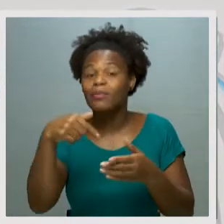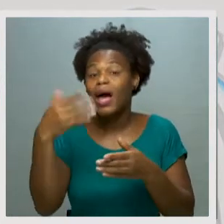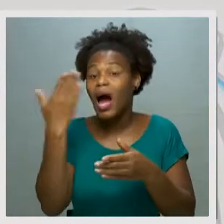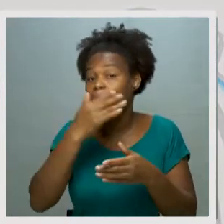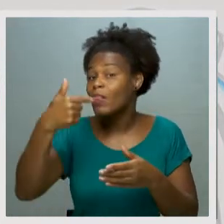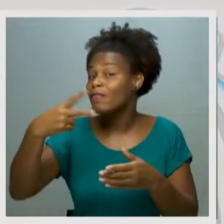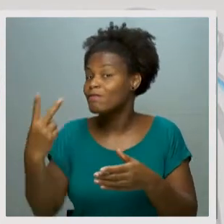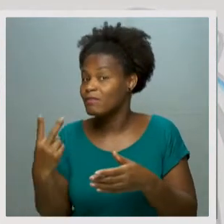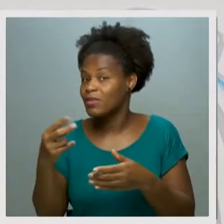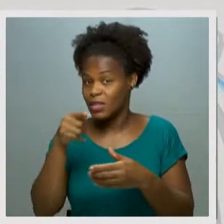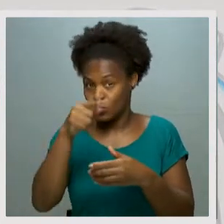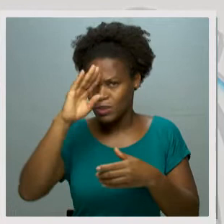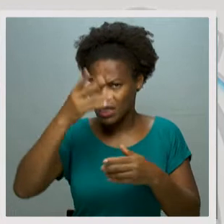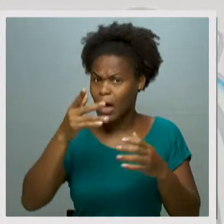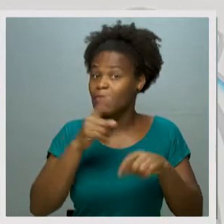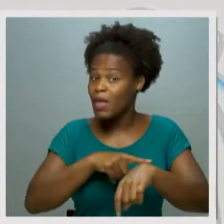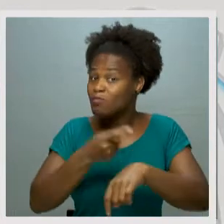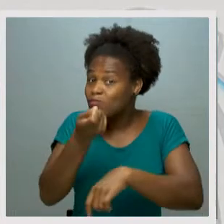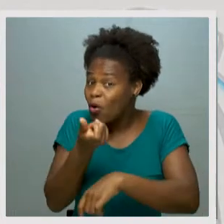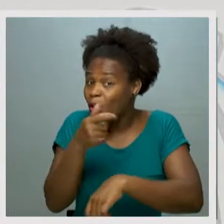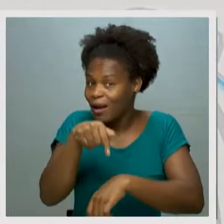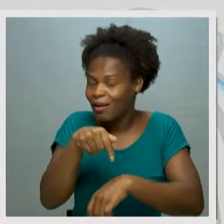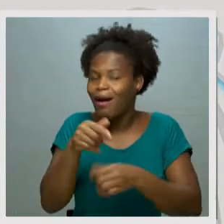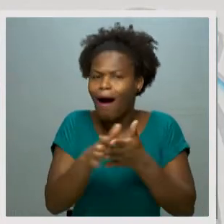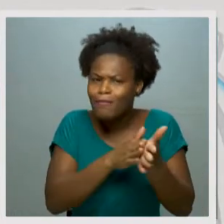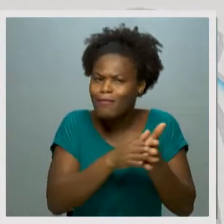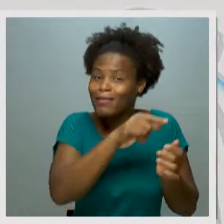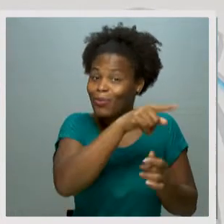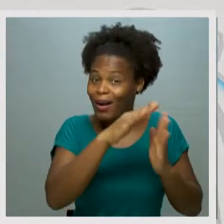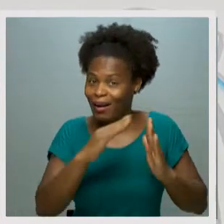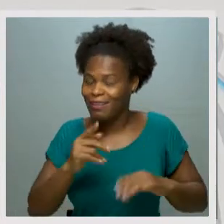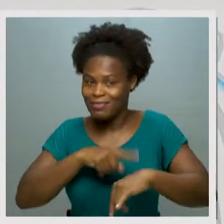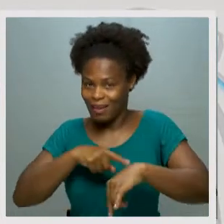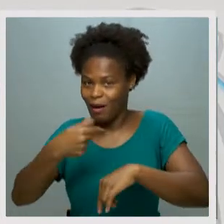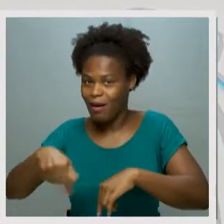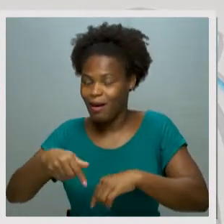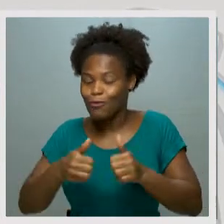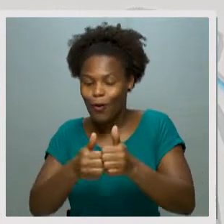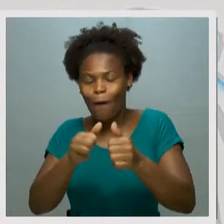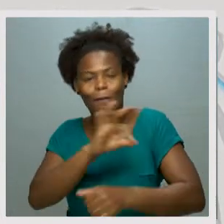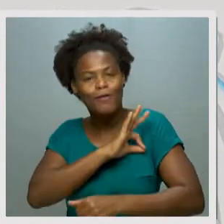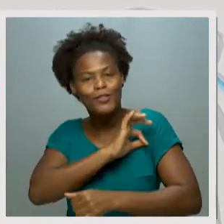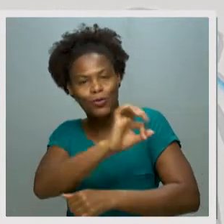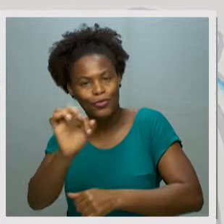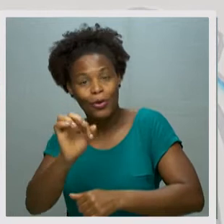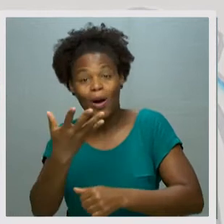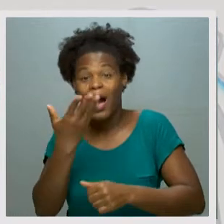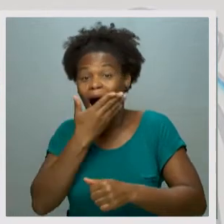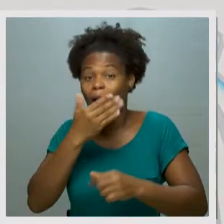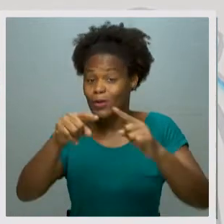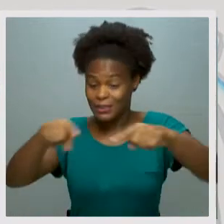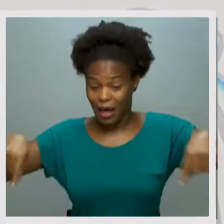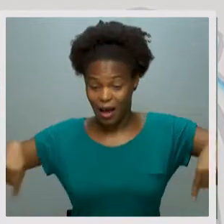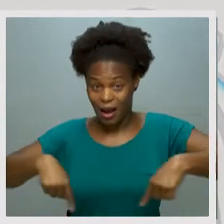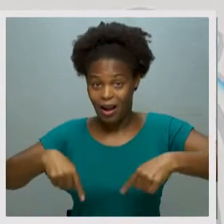teleaulas. Sabem, o nosso tempo aqui é limitado, por isso aproveitem o tempo que têm lá em casa com os professores quando estiverem na sala